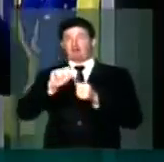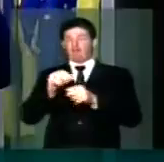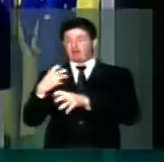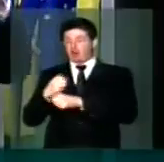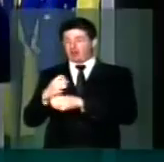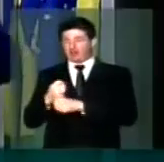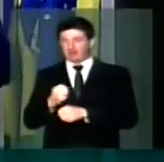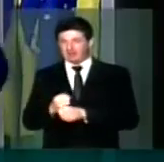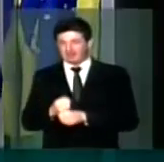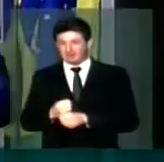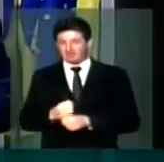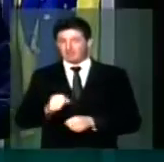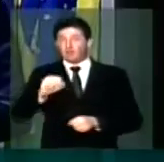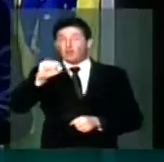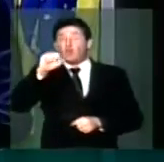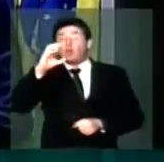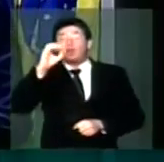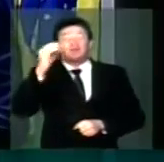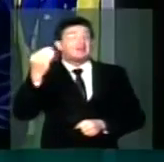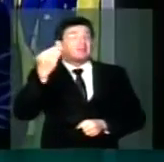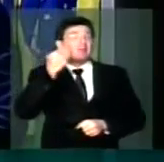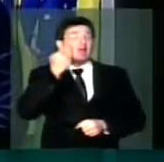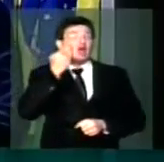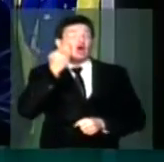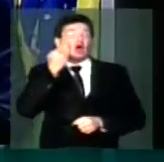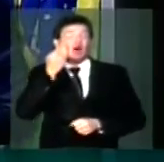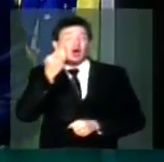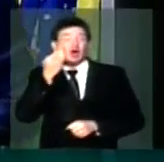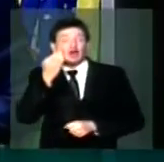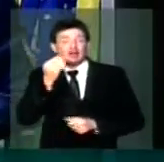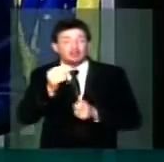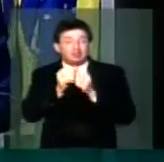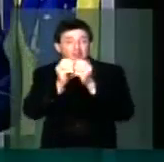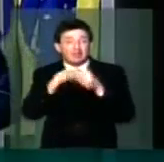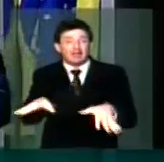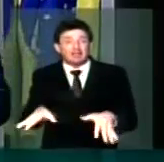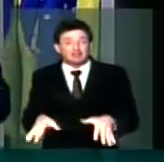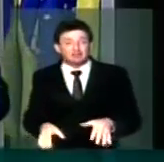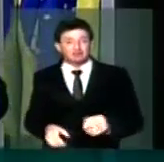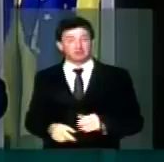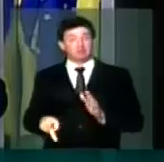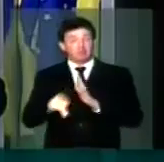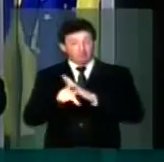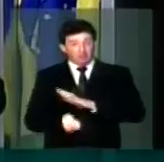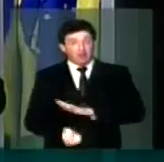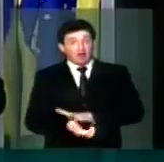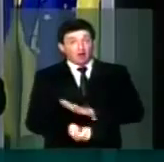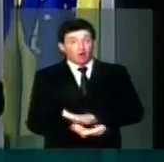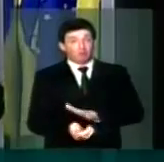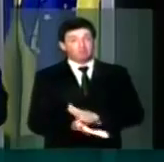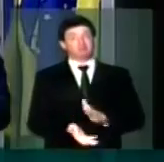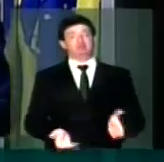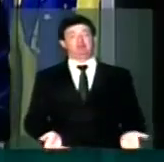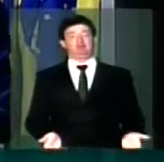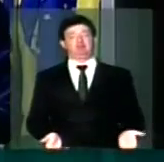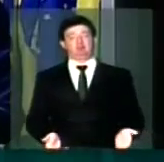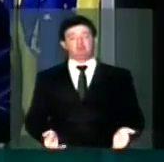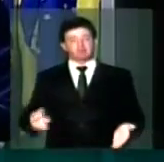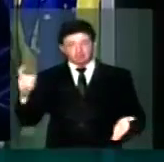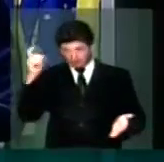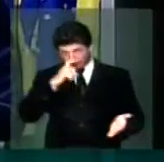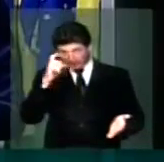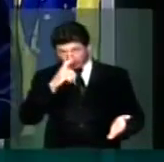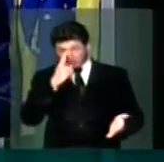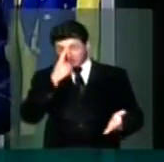auditado mais de 80 bilhões de prejuízos de origem de corrupção. Como